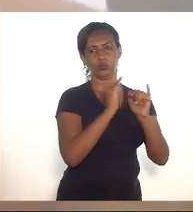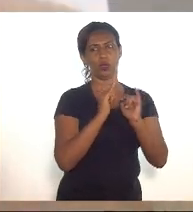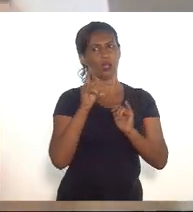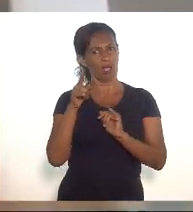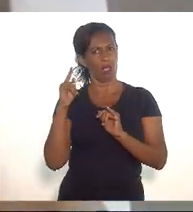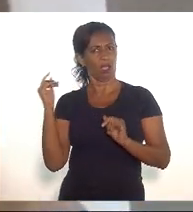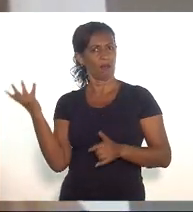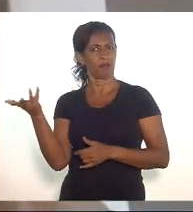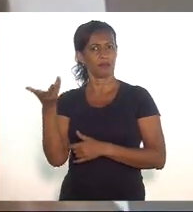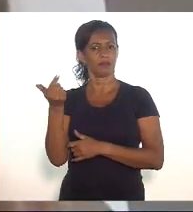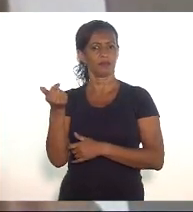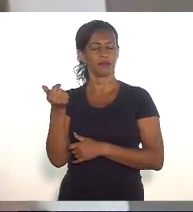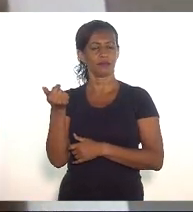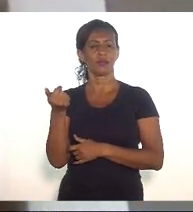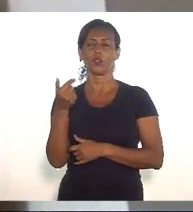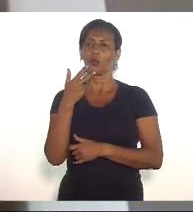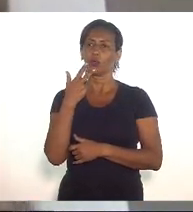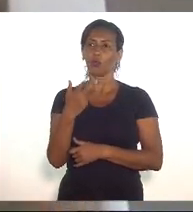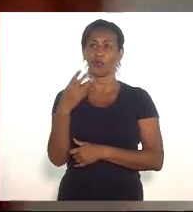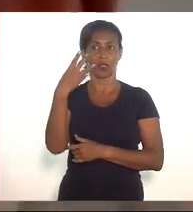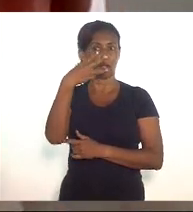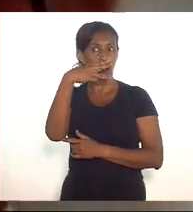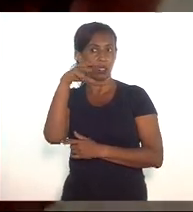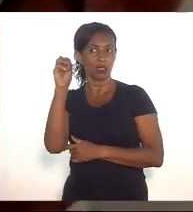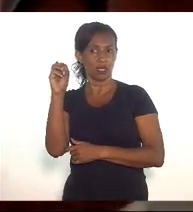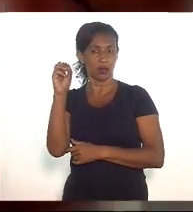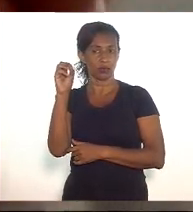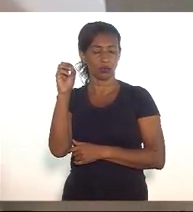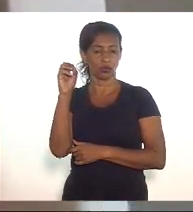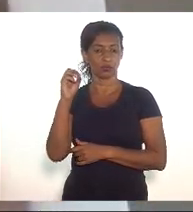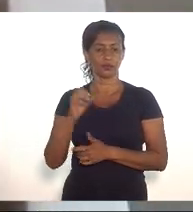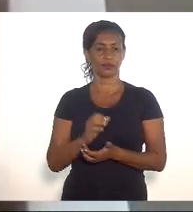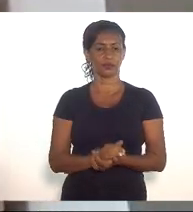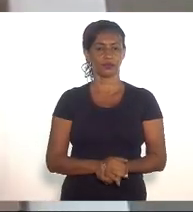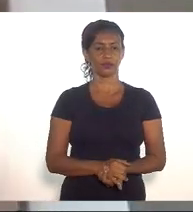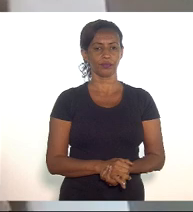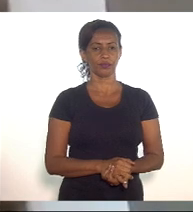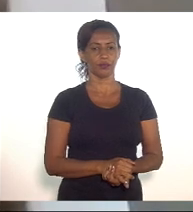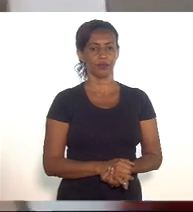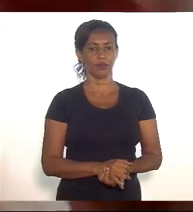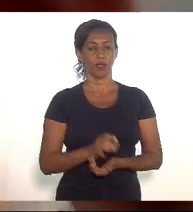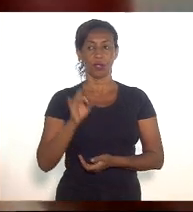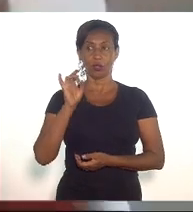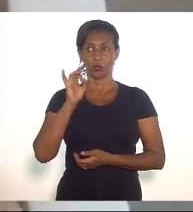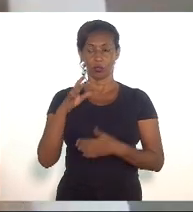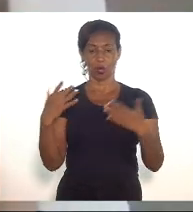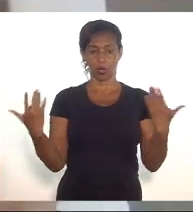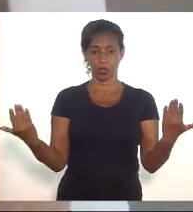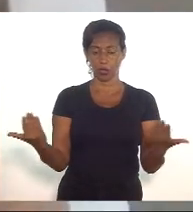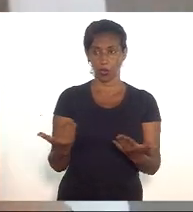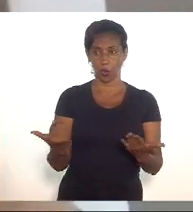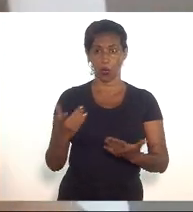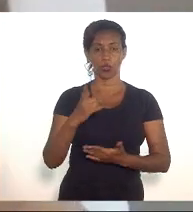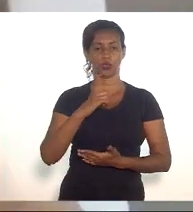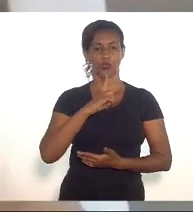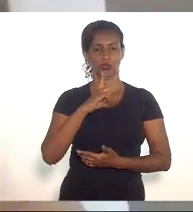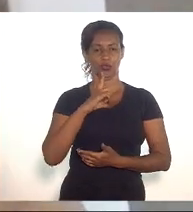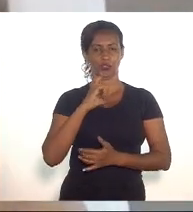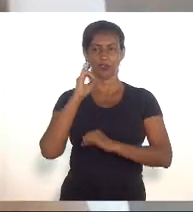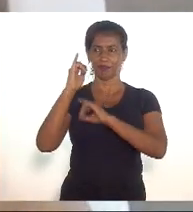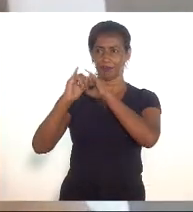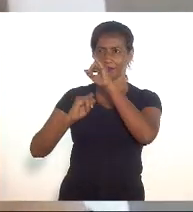complexo, porque nós estamos falando de 300. Só que hoje eu já tenho uma plataforma